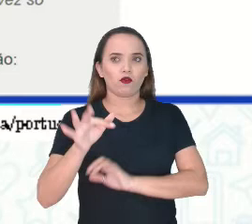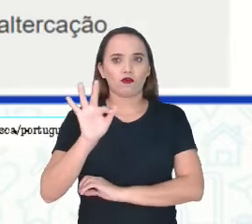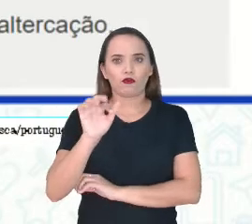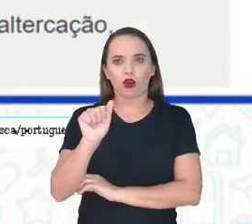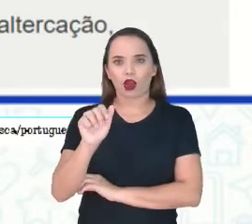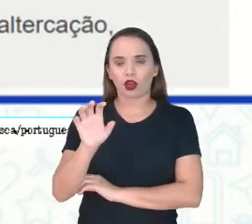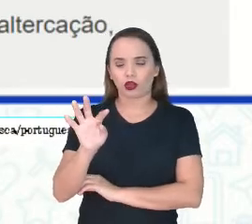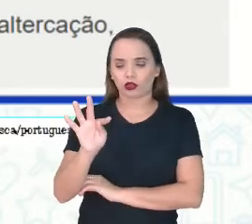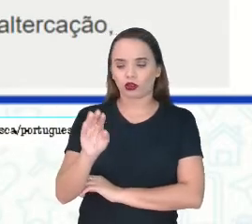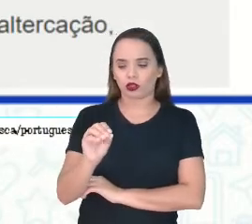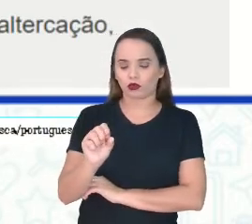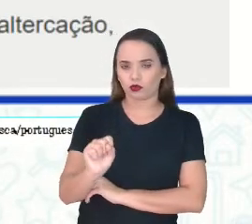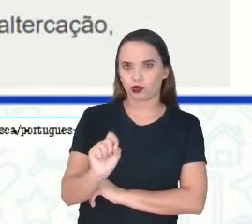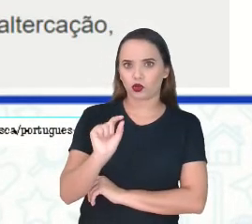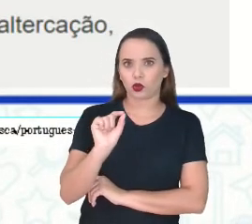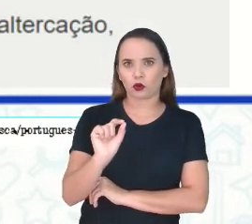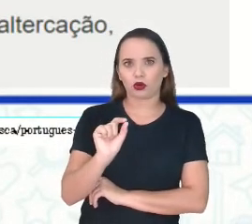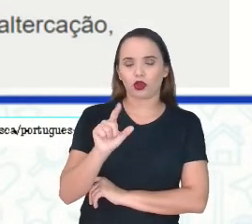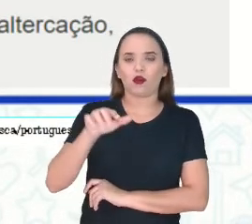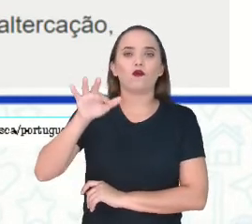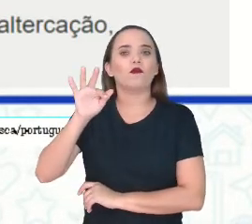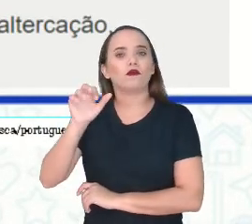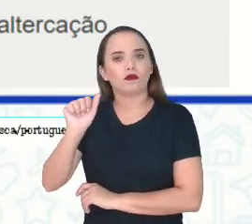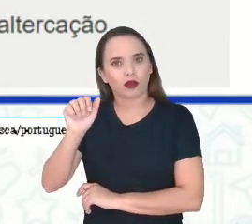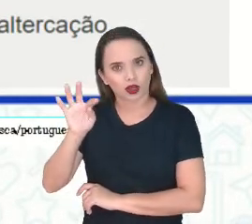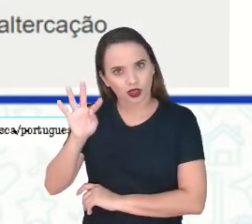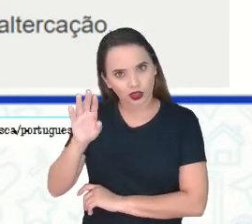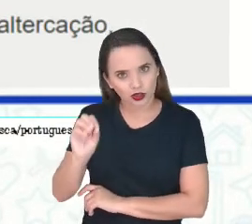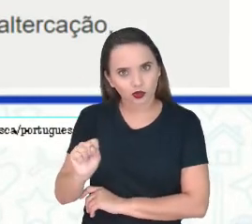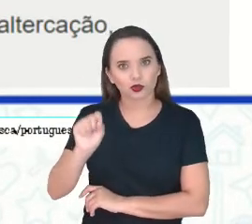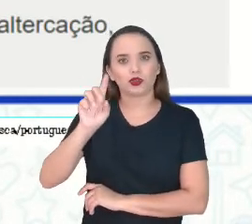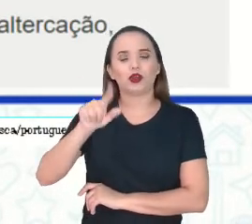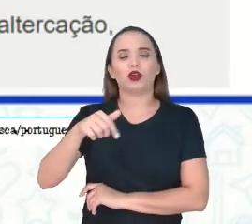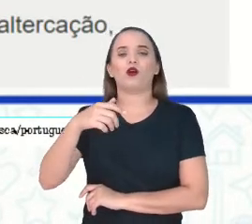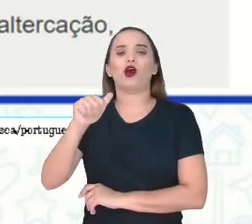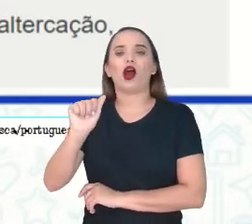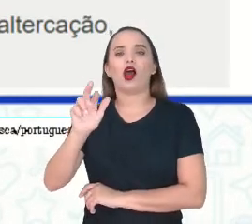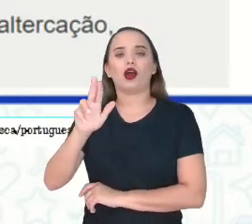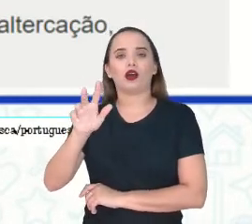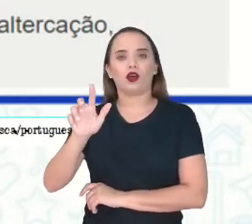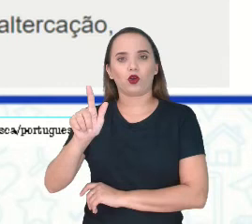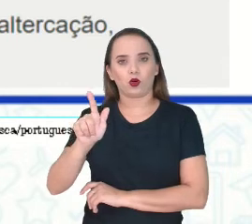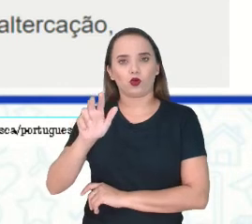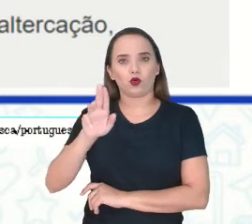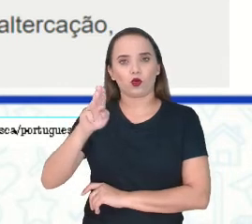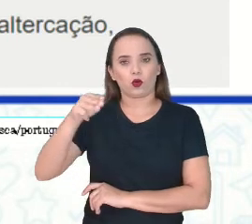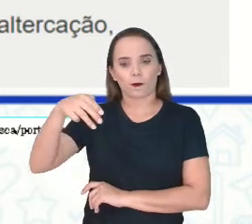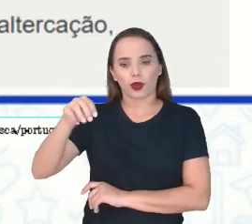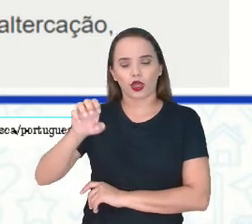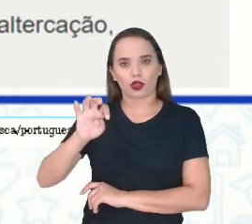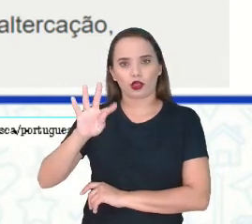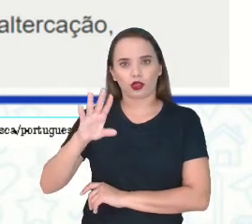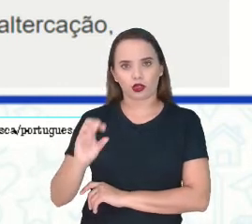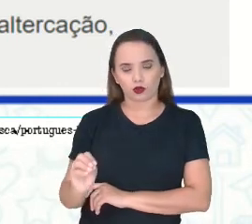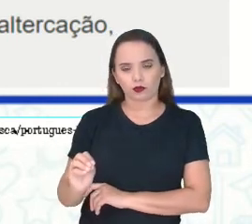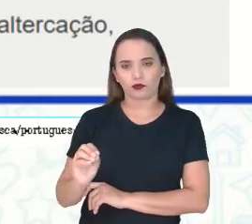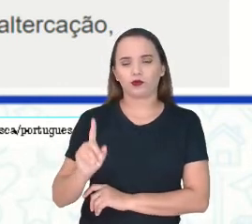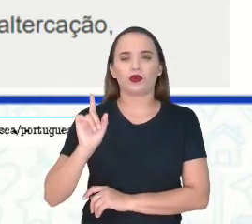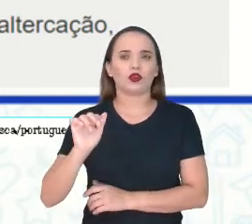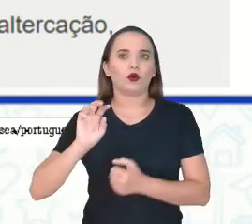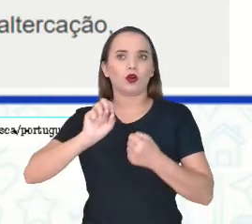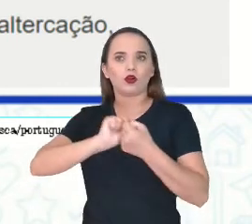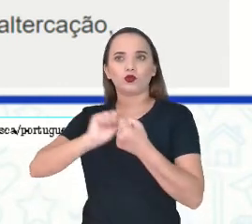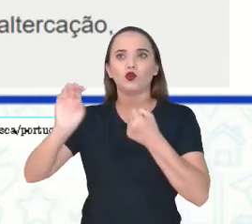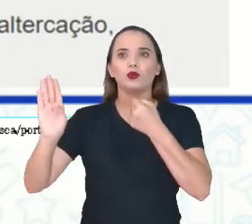fatos? Justamente o argumento. Então, quando eu digo argumento, eu quero dizer que é um substantivo, portanto, uma